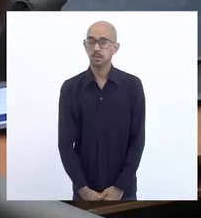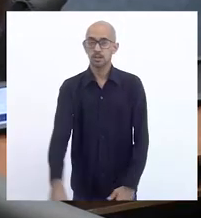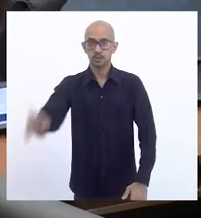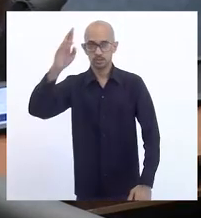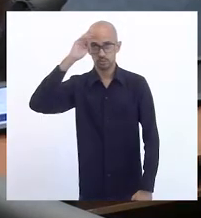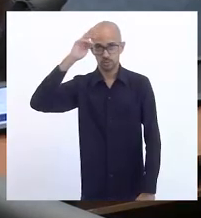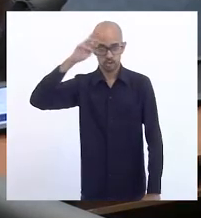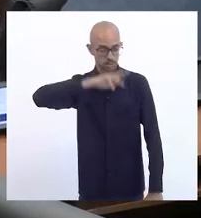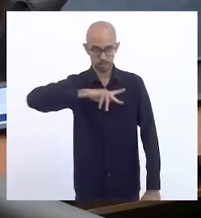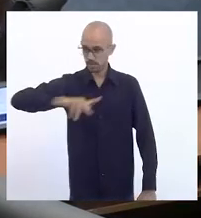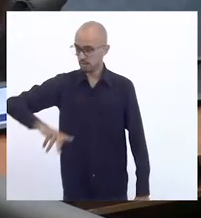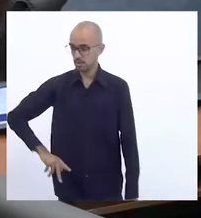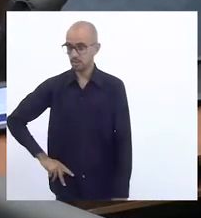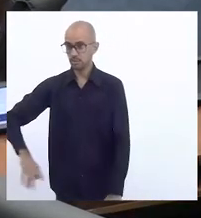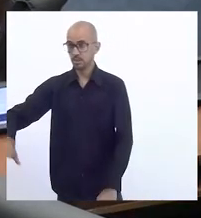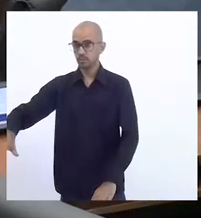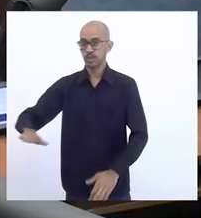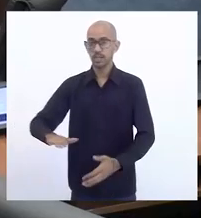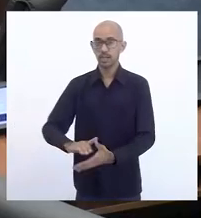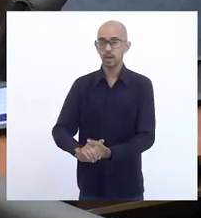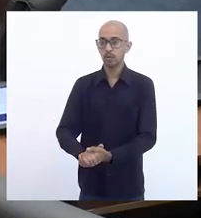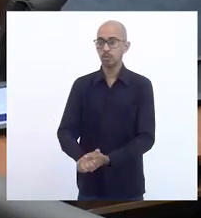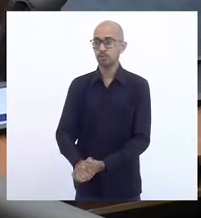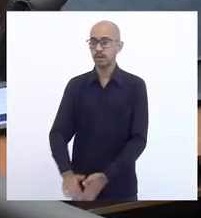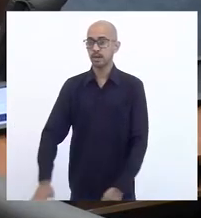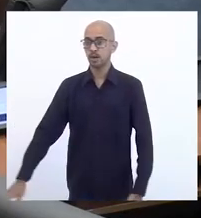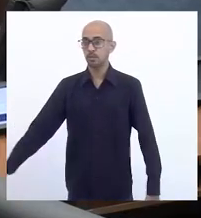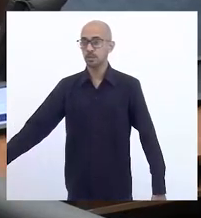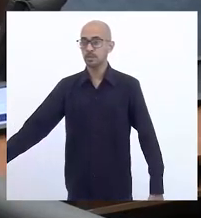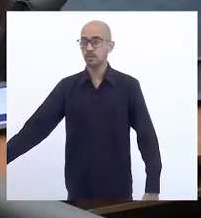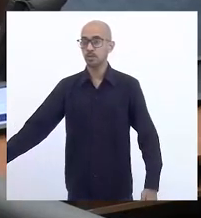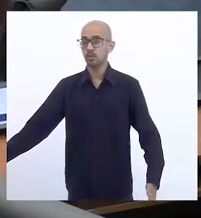Senhora presidente dos trabalhos desta sessão,